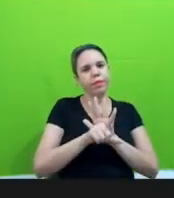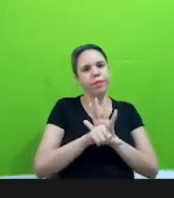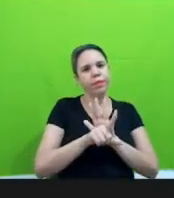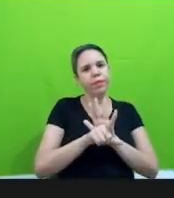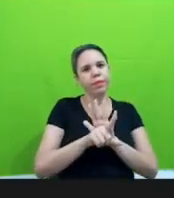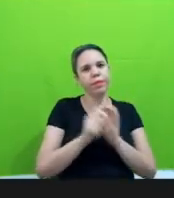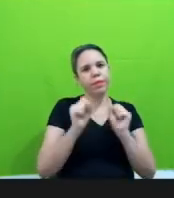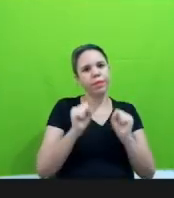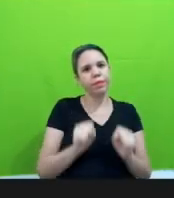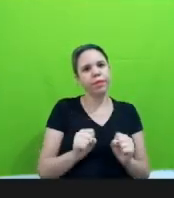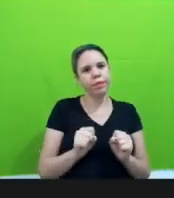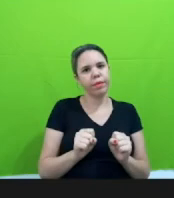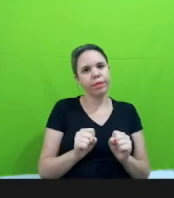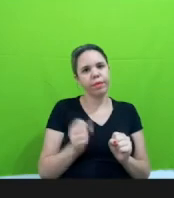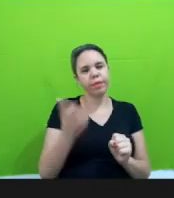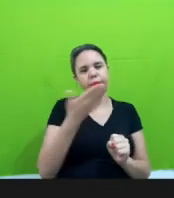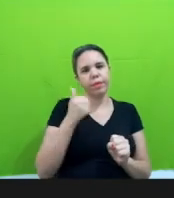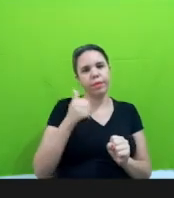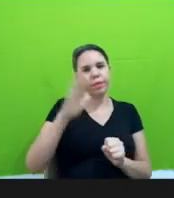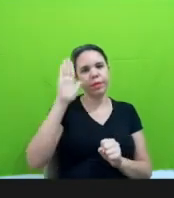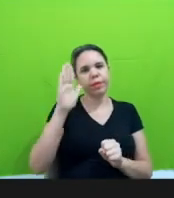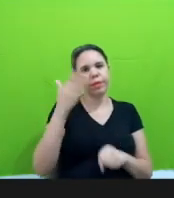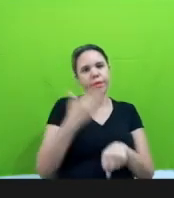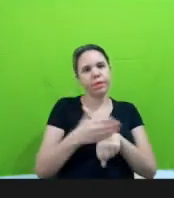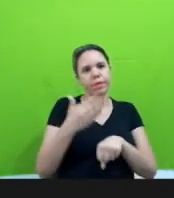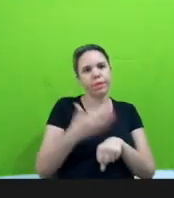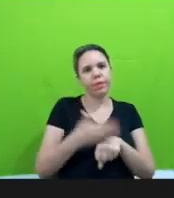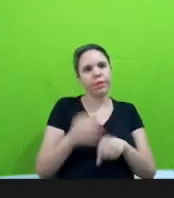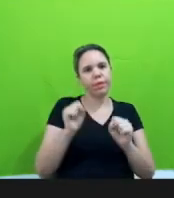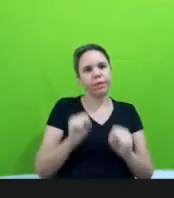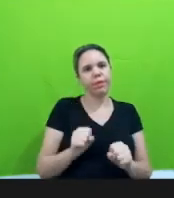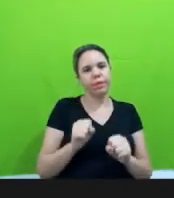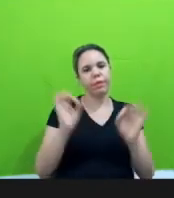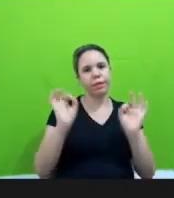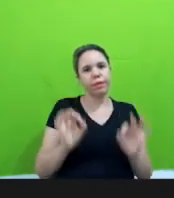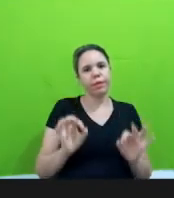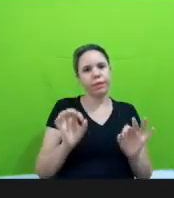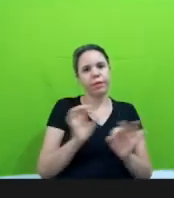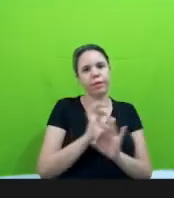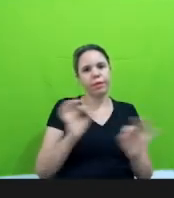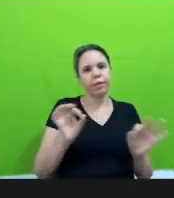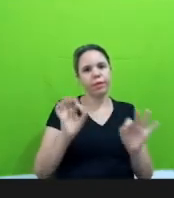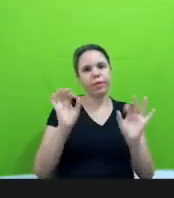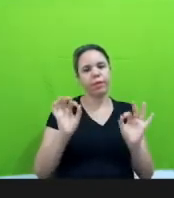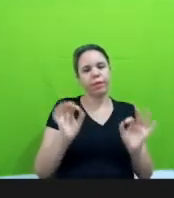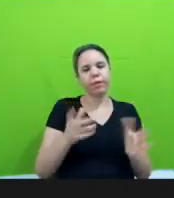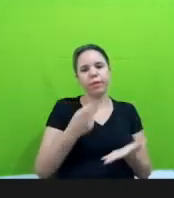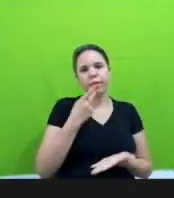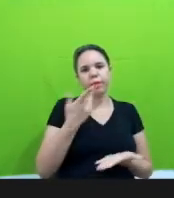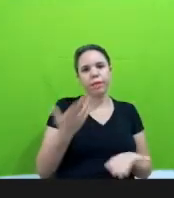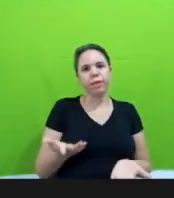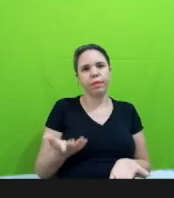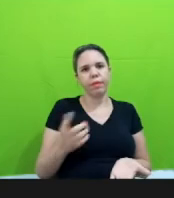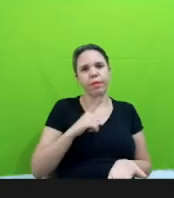possa melhorar a aplicação dela. Eu acho que o Paulo foi muito feliz em falar isso, né? A gente